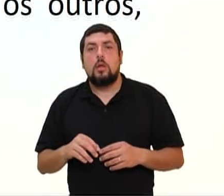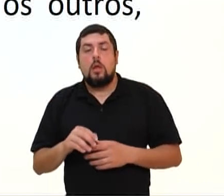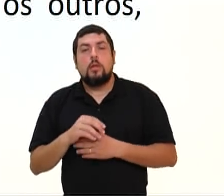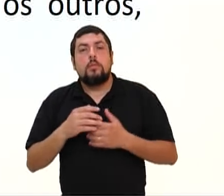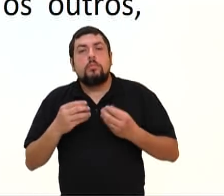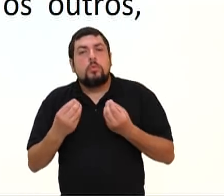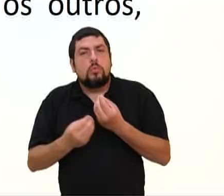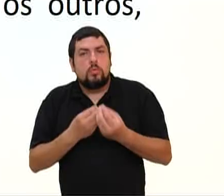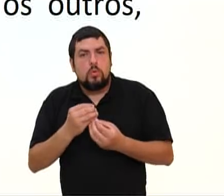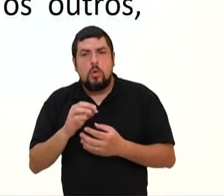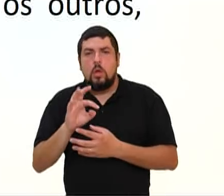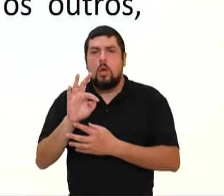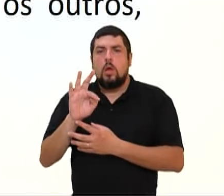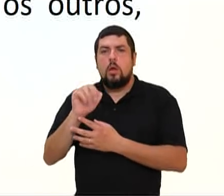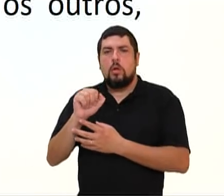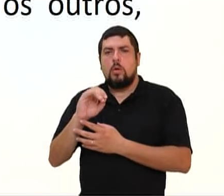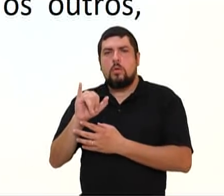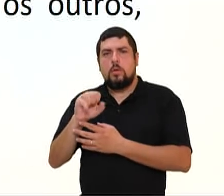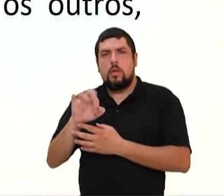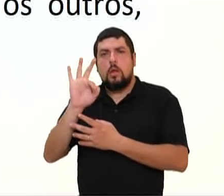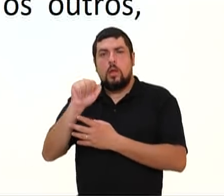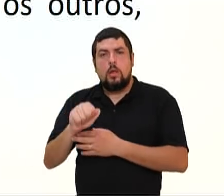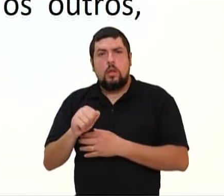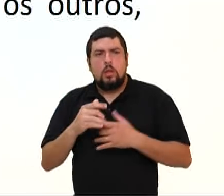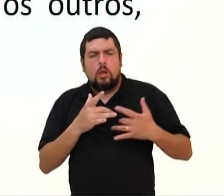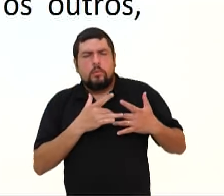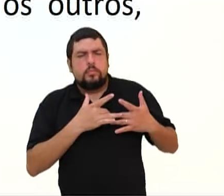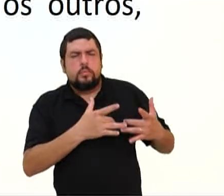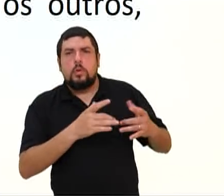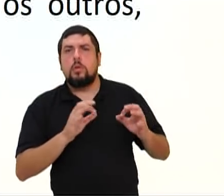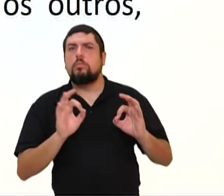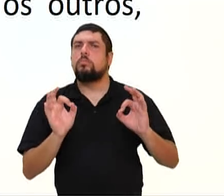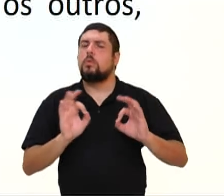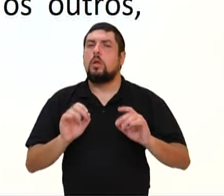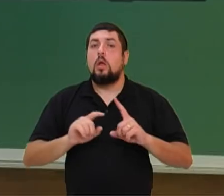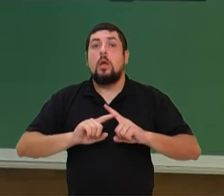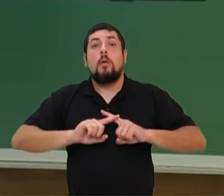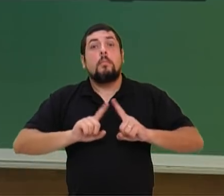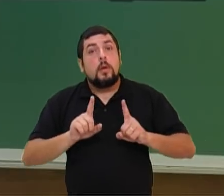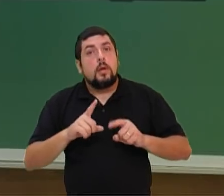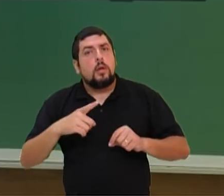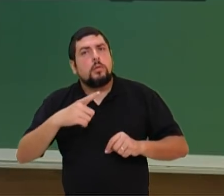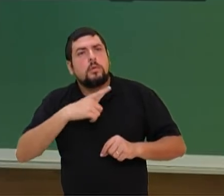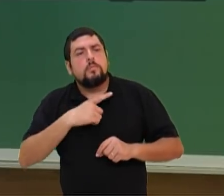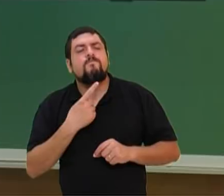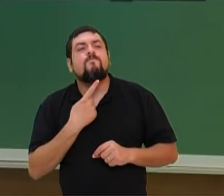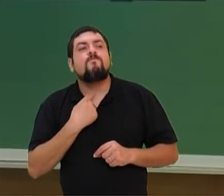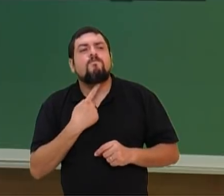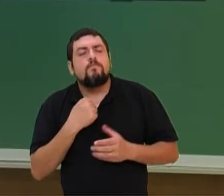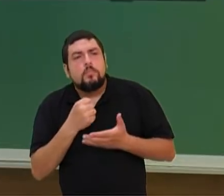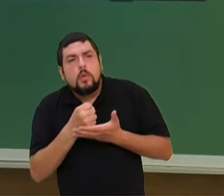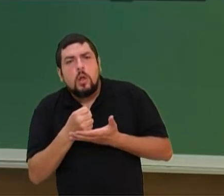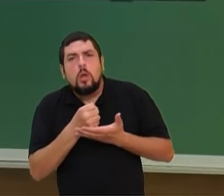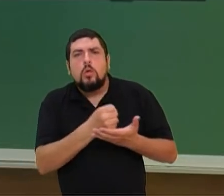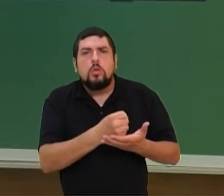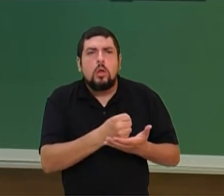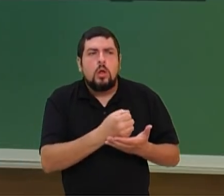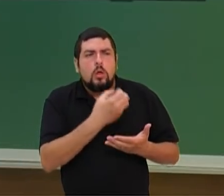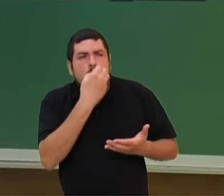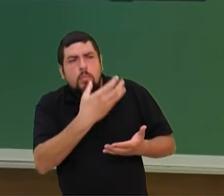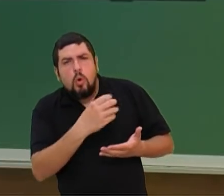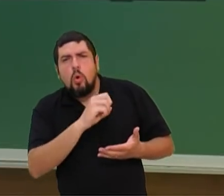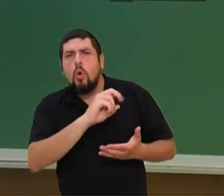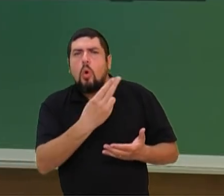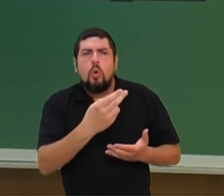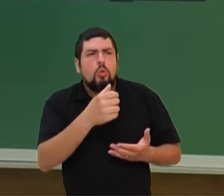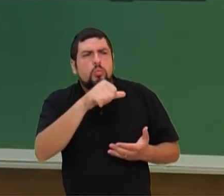né? Mas ele tem uma boa vontade, sem limites para com todos os outros, sejam eles bons ou maus. Ou seja, você tem que